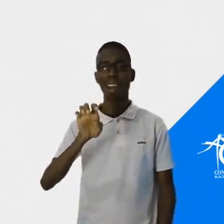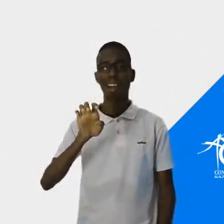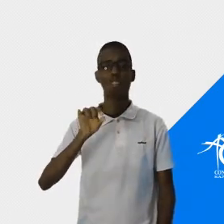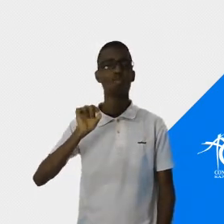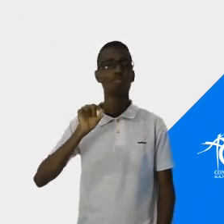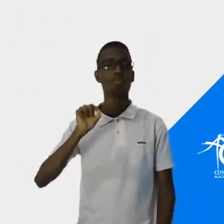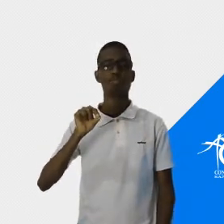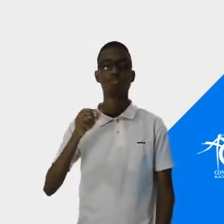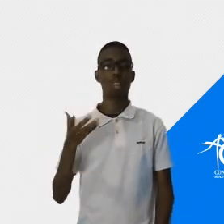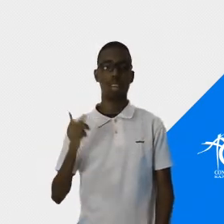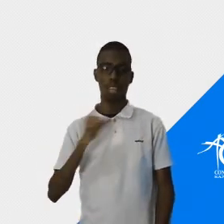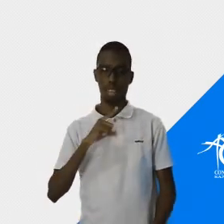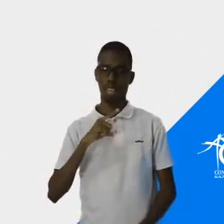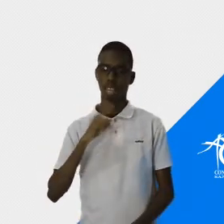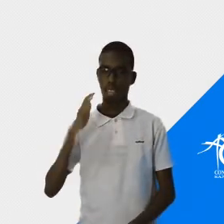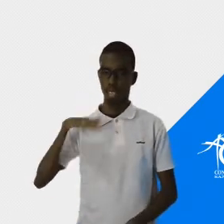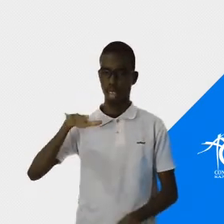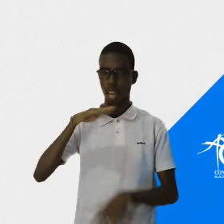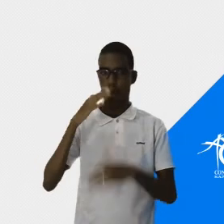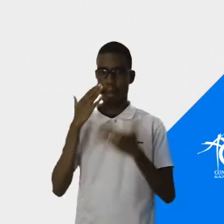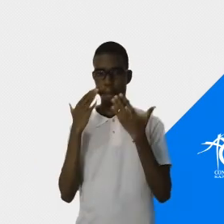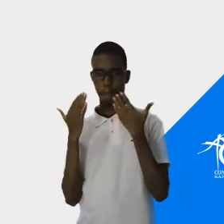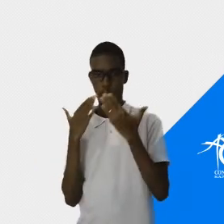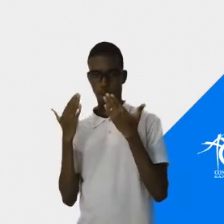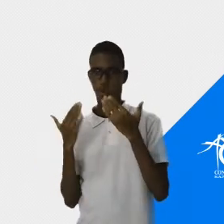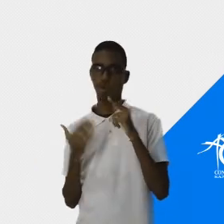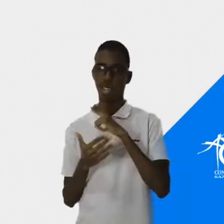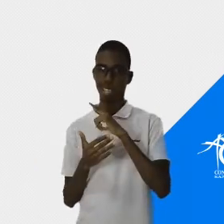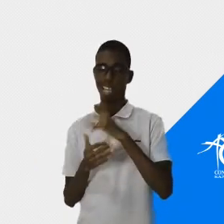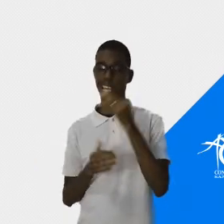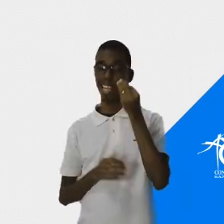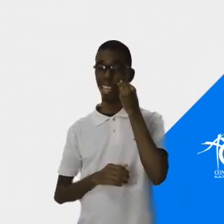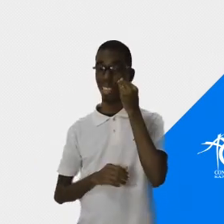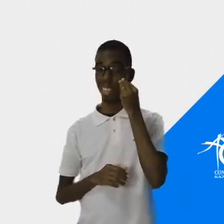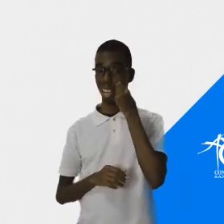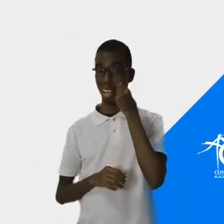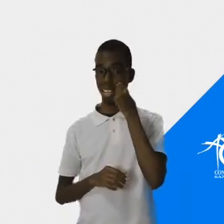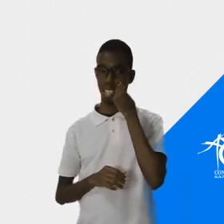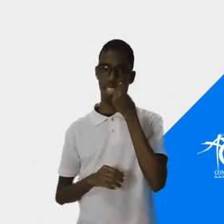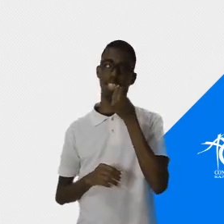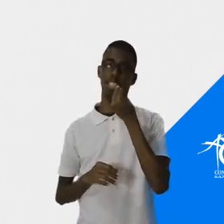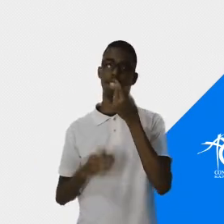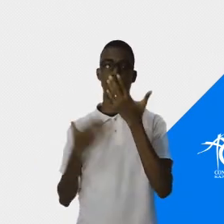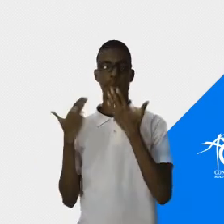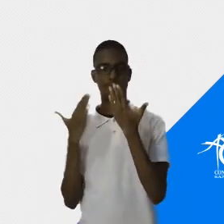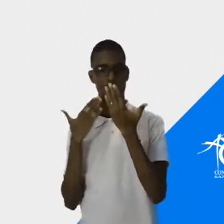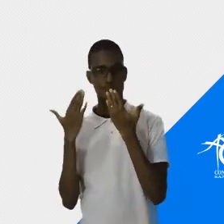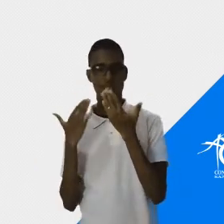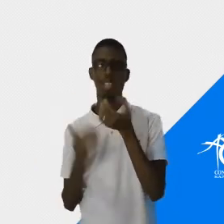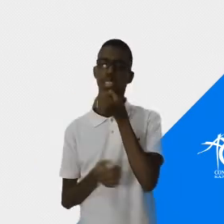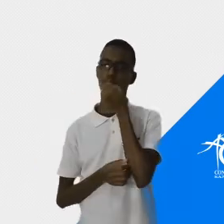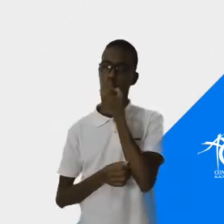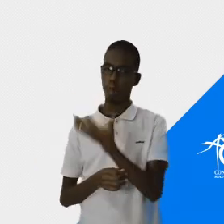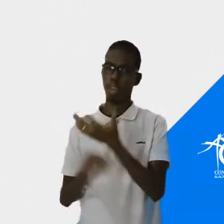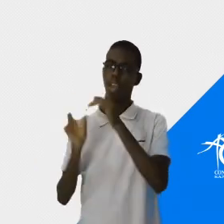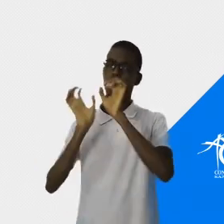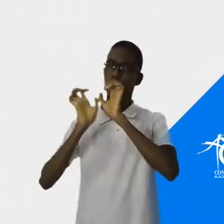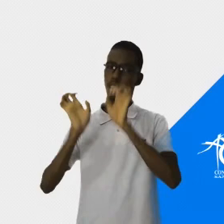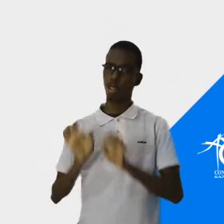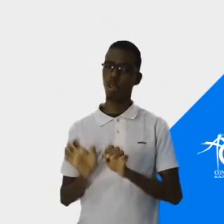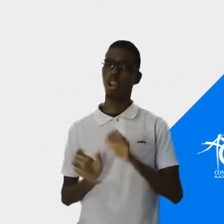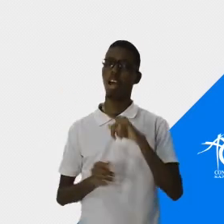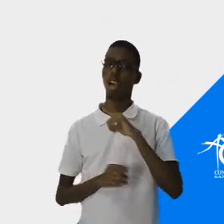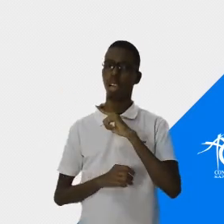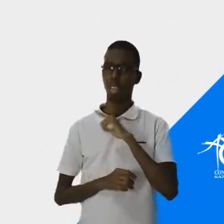uma farta quantidade de testes psicológicos, que são bem estruturados internamente, tem a chamada validade de construto, ou seja, tem a validade